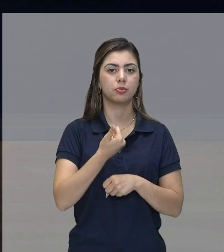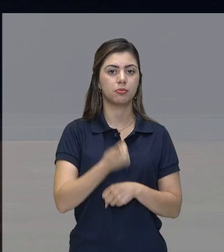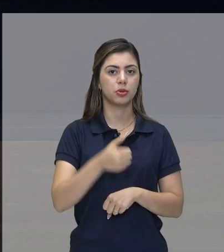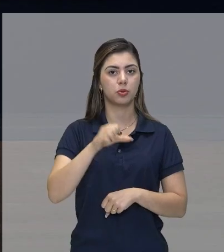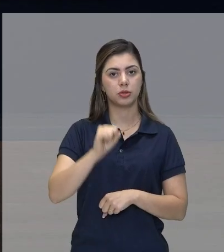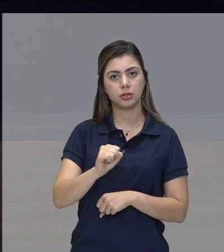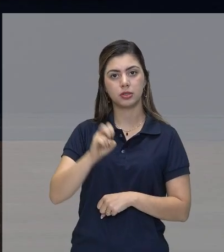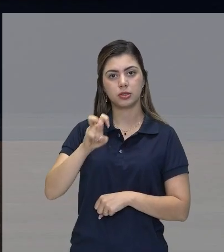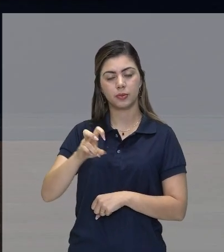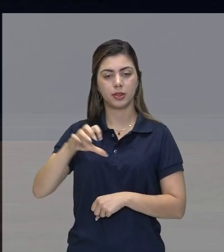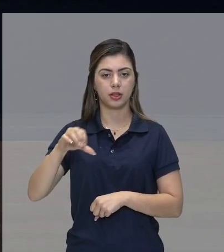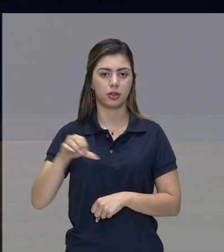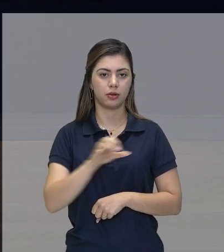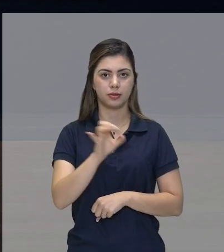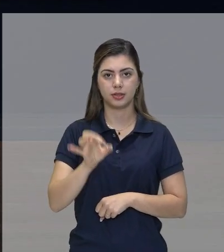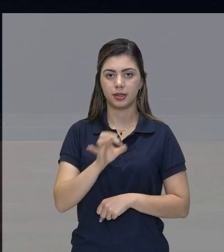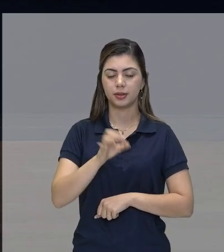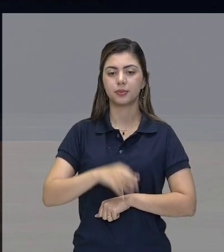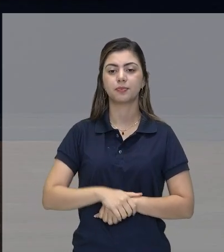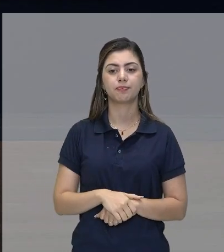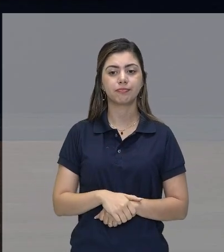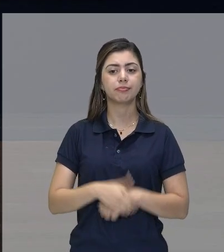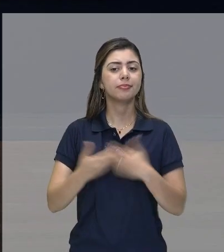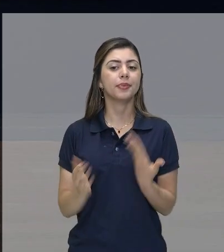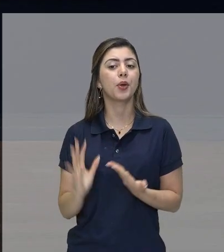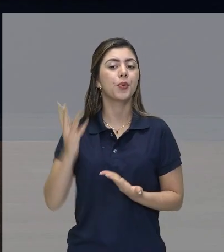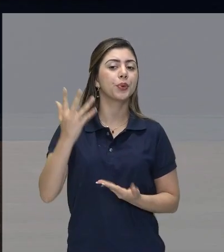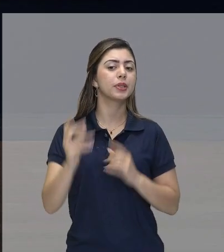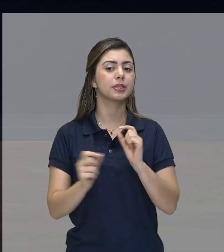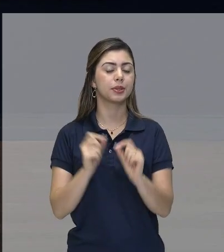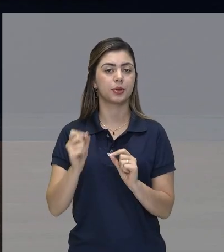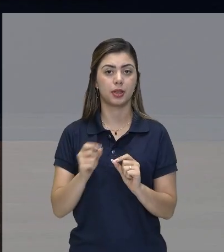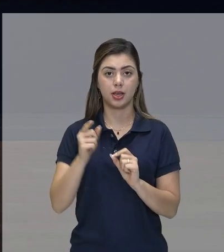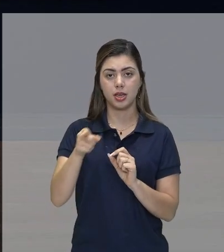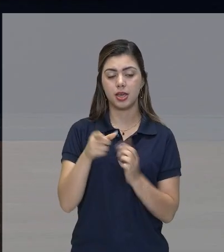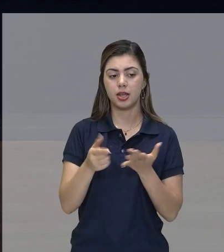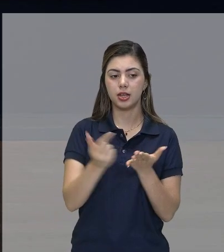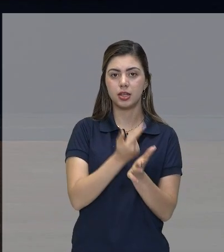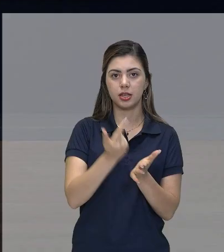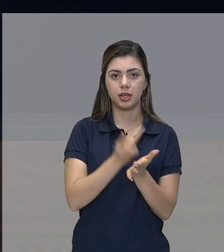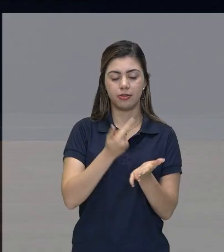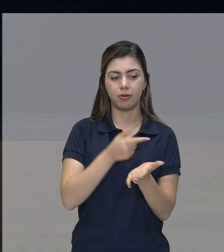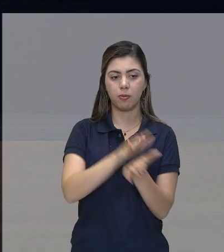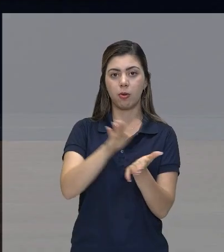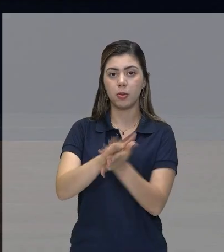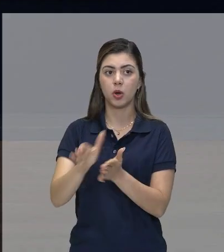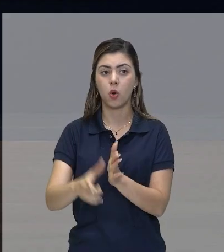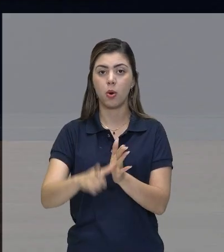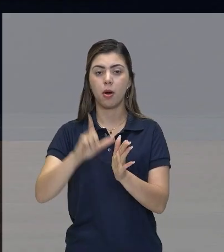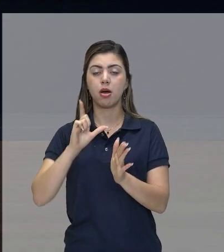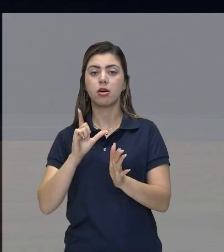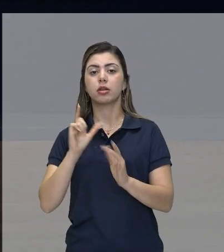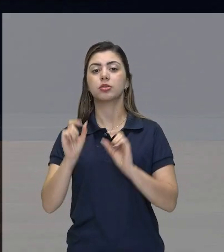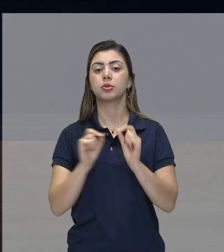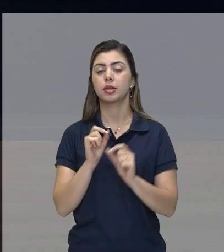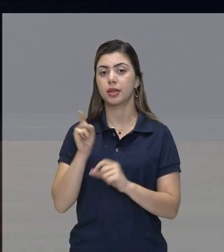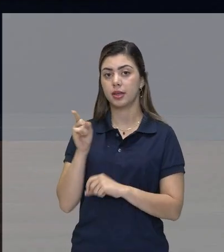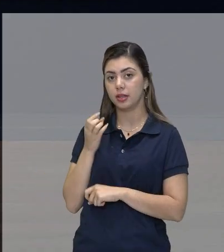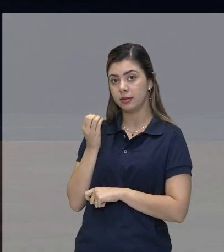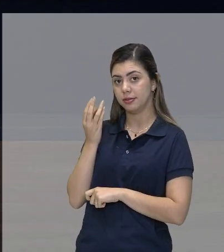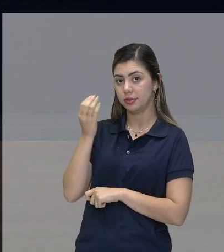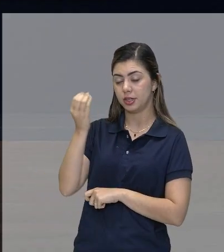1859. Tá? Então, o que aconteceu antes dele publicar esse livro? Né, Charles Darwin ele fez uma viagem